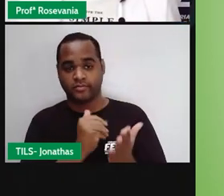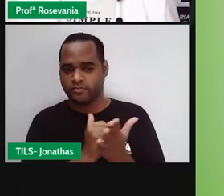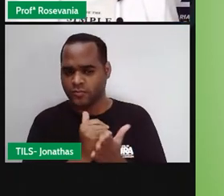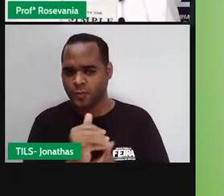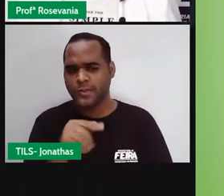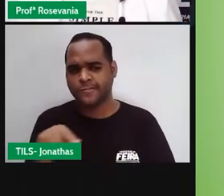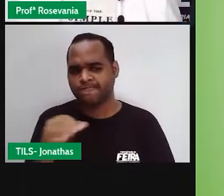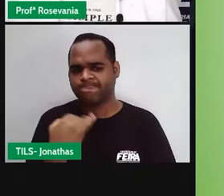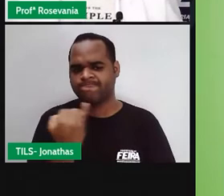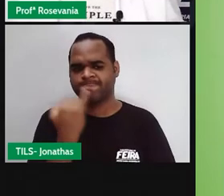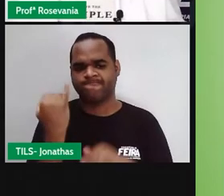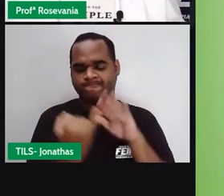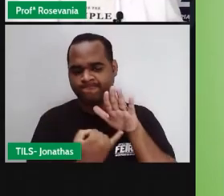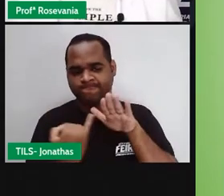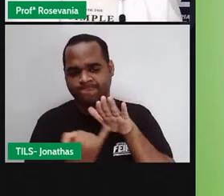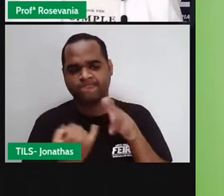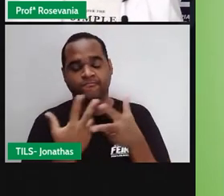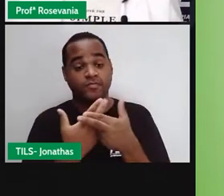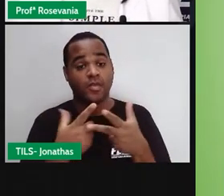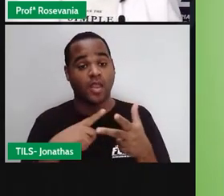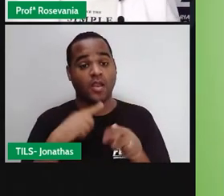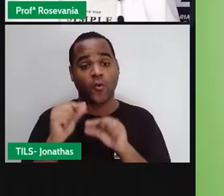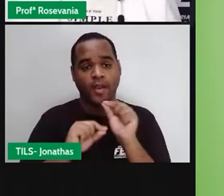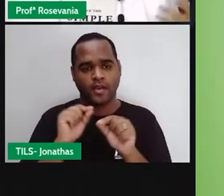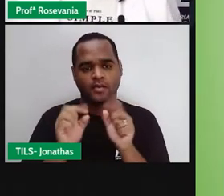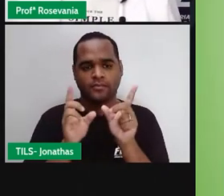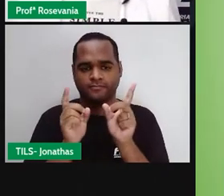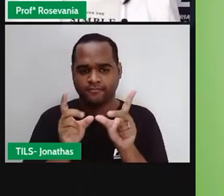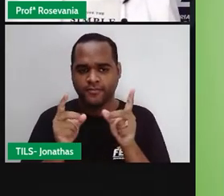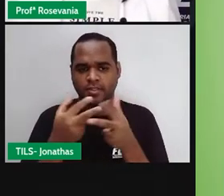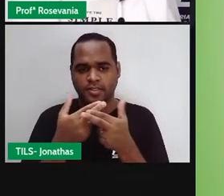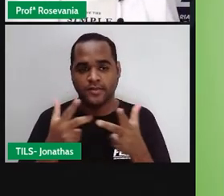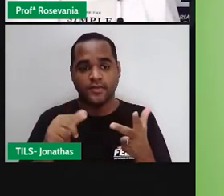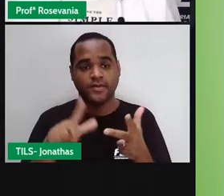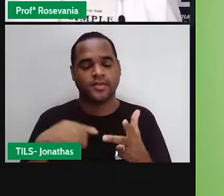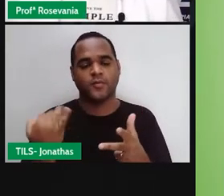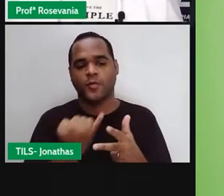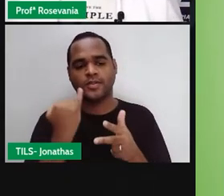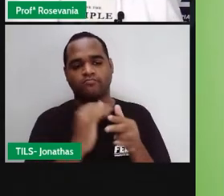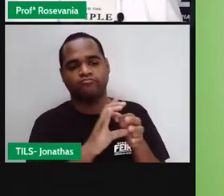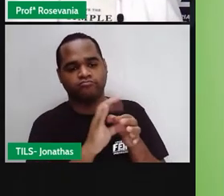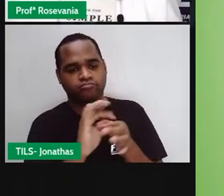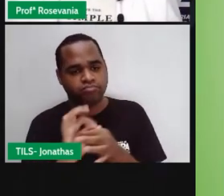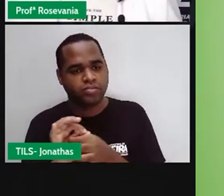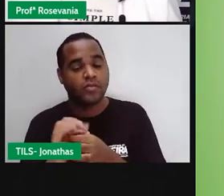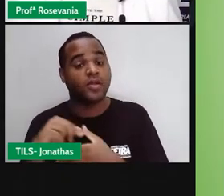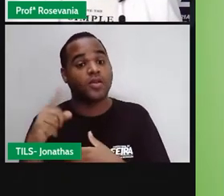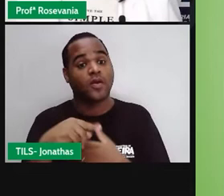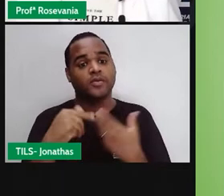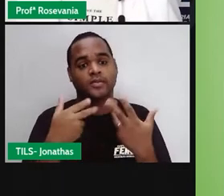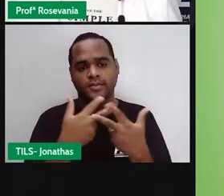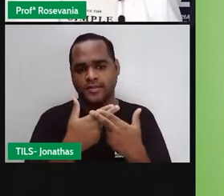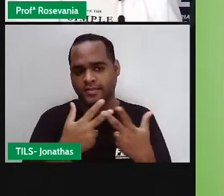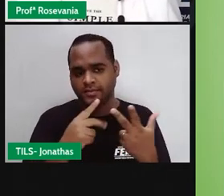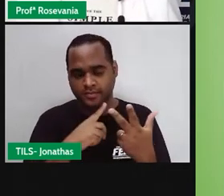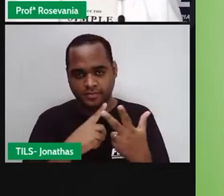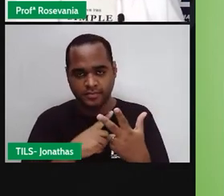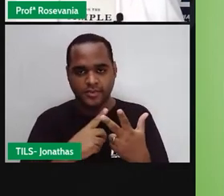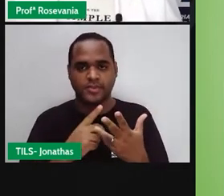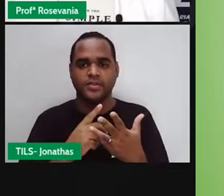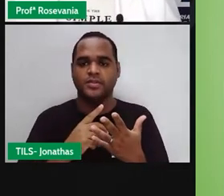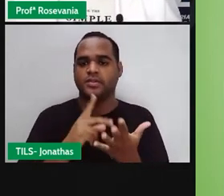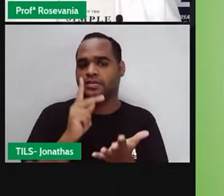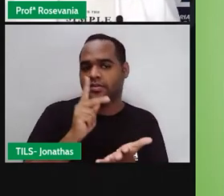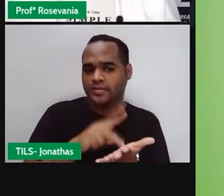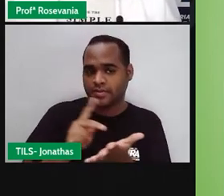pensar no processo industrial, ele estava vivendo essa situação. E a gente era aliado, né? e comercializava também, né, esse tipo de